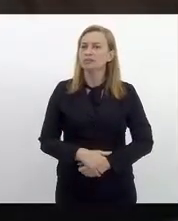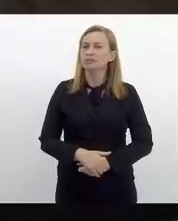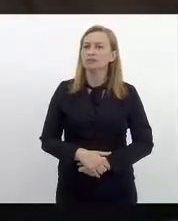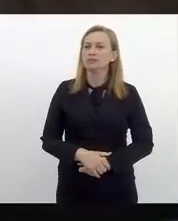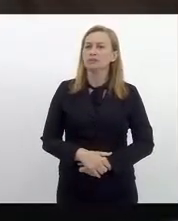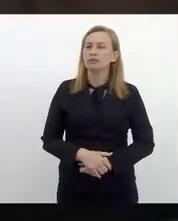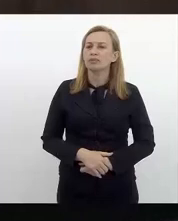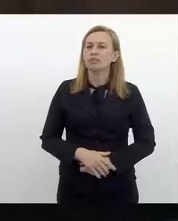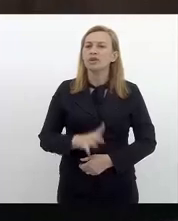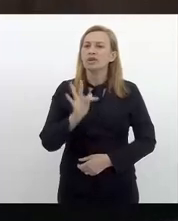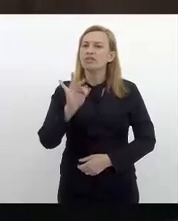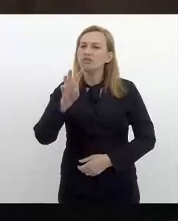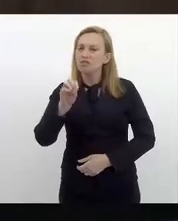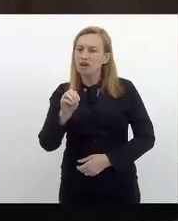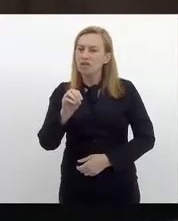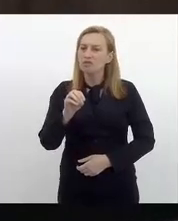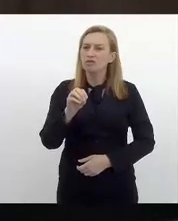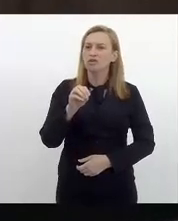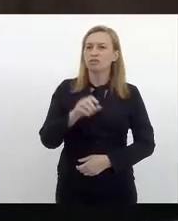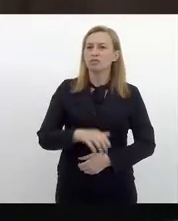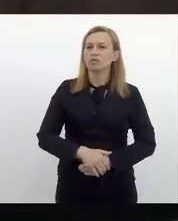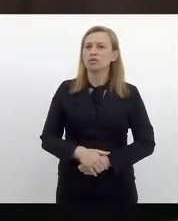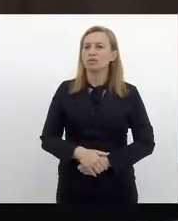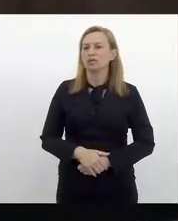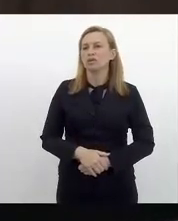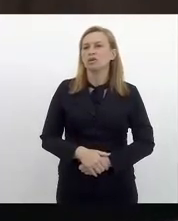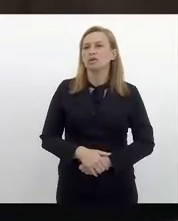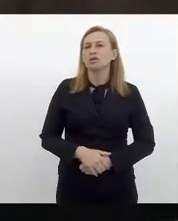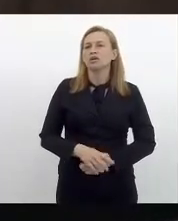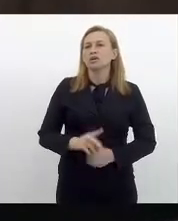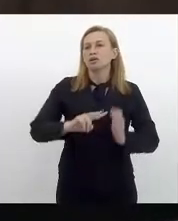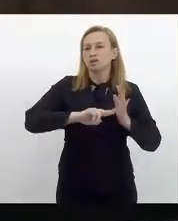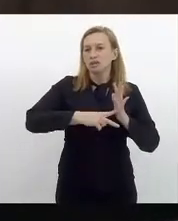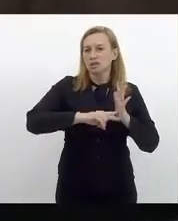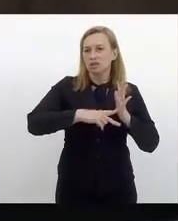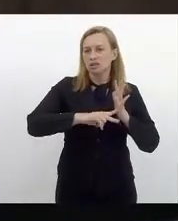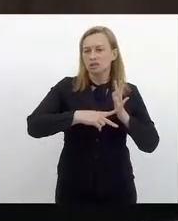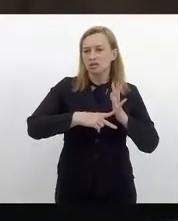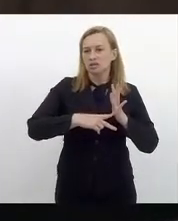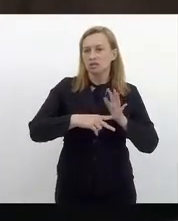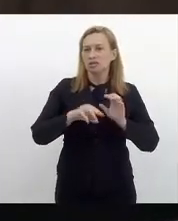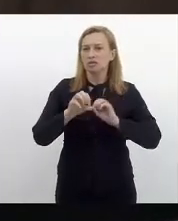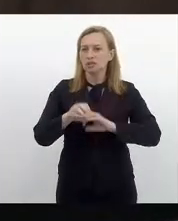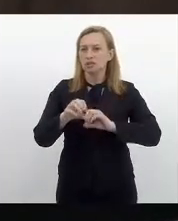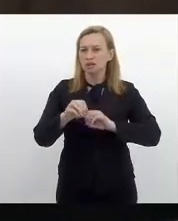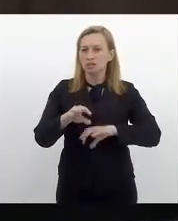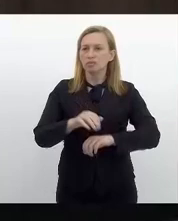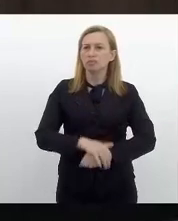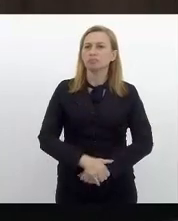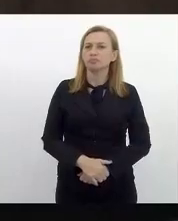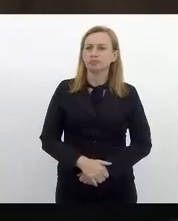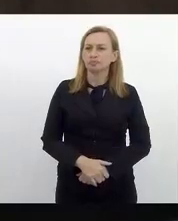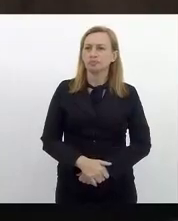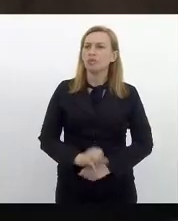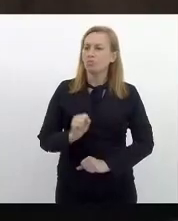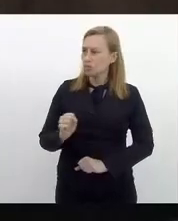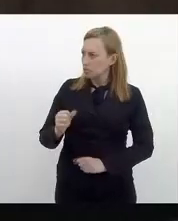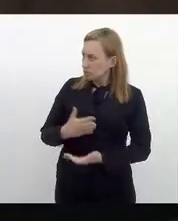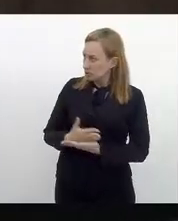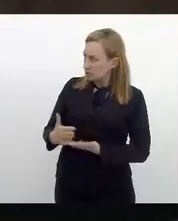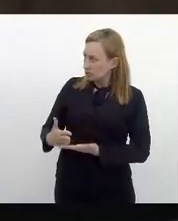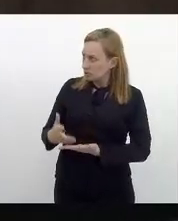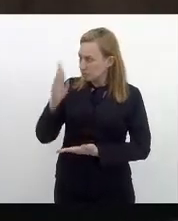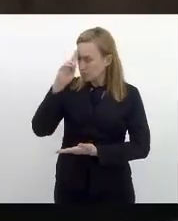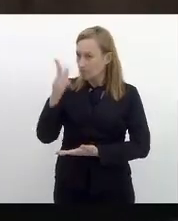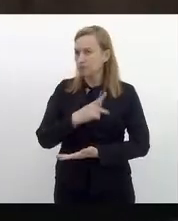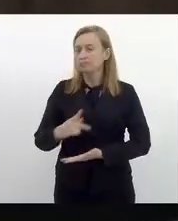nome é Flávio Lopes faz parte da direção do Sindicato Estadual de funcionar educação CEP e pode usar presidentes